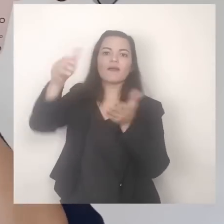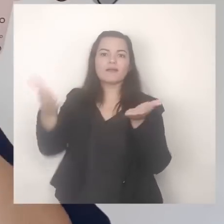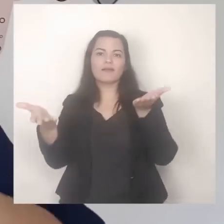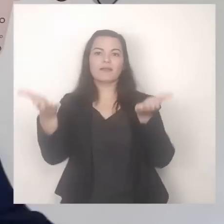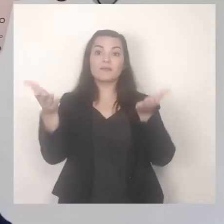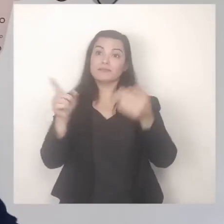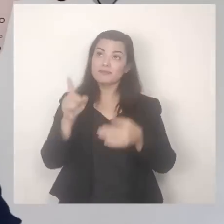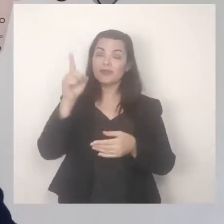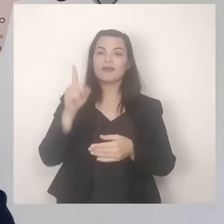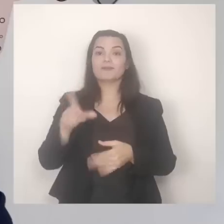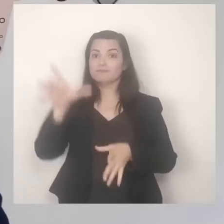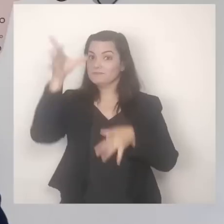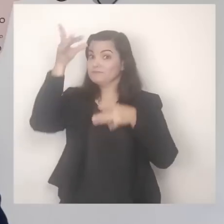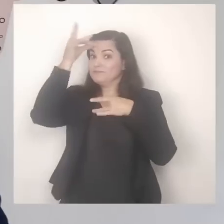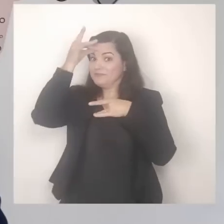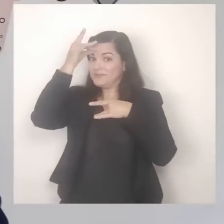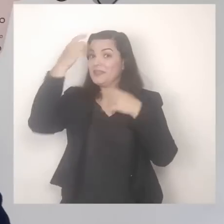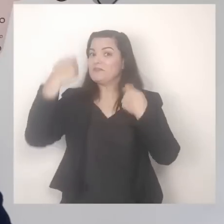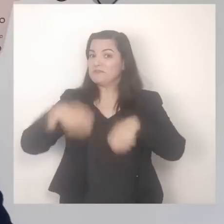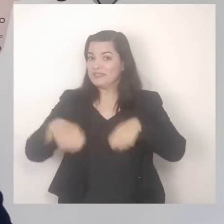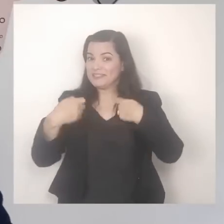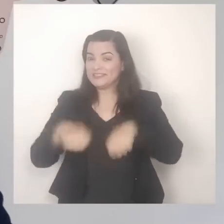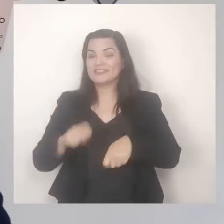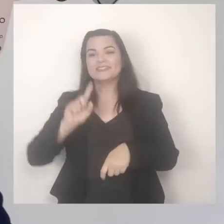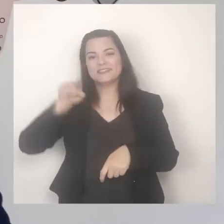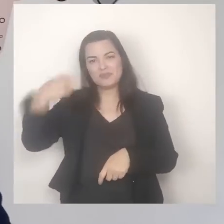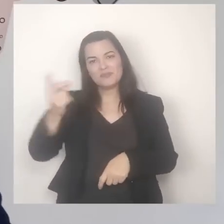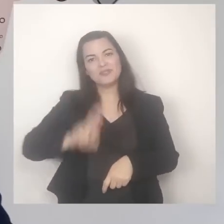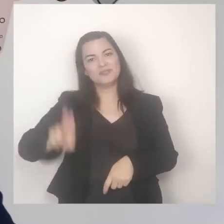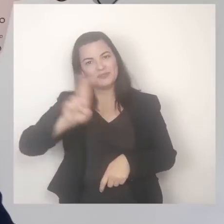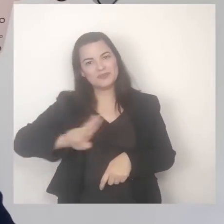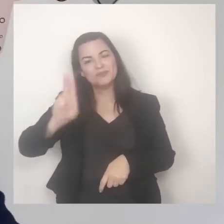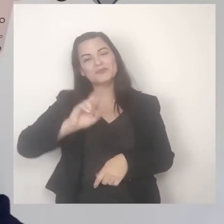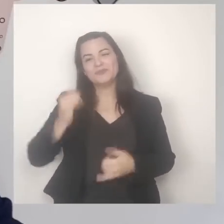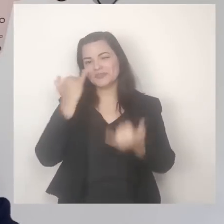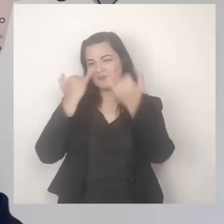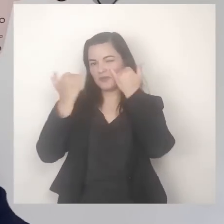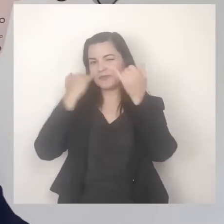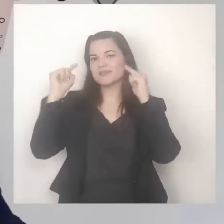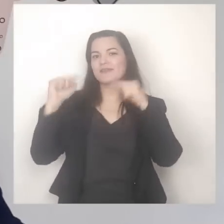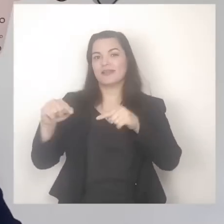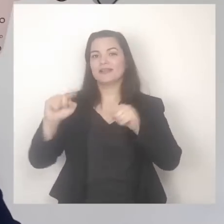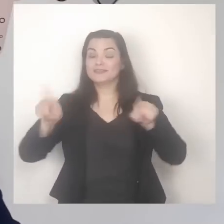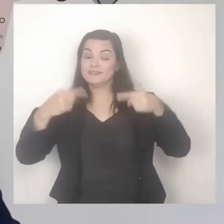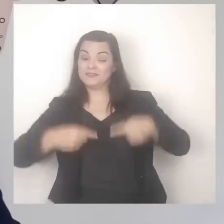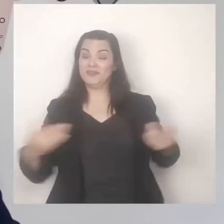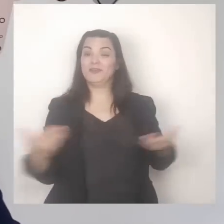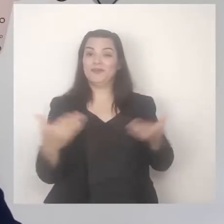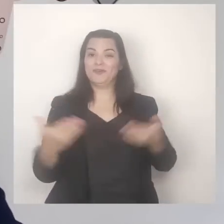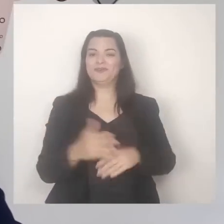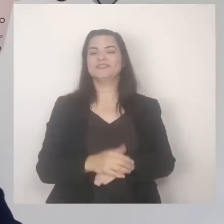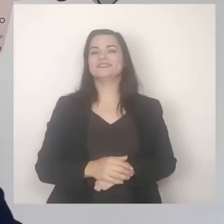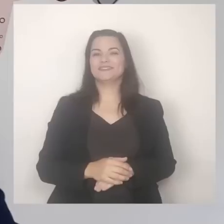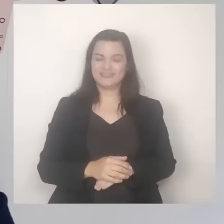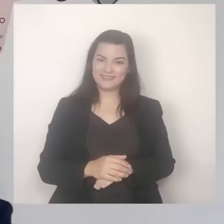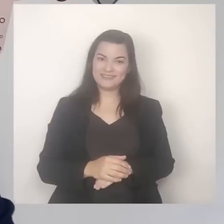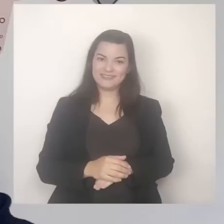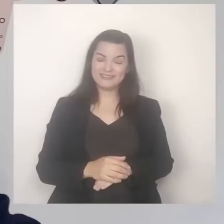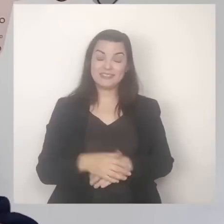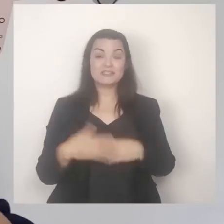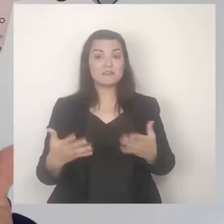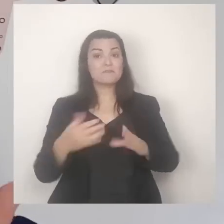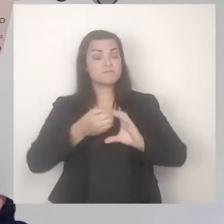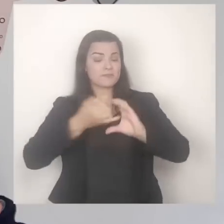Guarda bem essa informação aí que nós vamos utilizá-la, acho que no desafio de hoje, viu, turma?